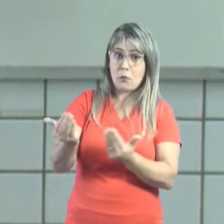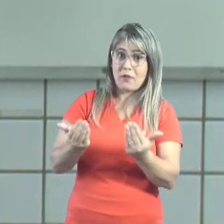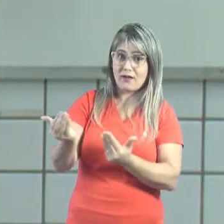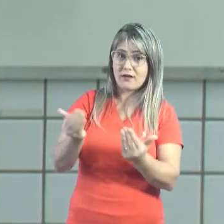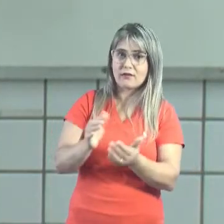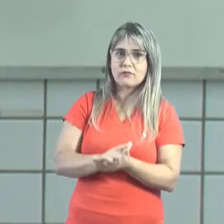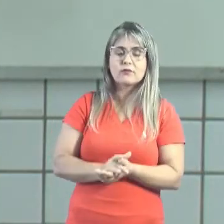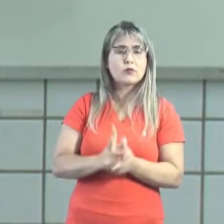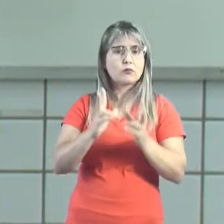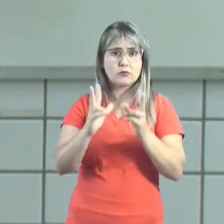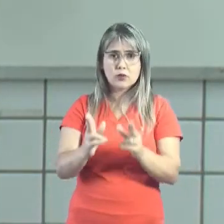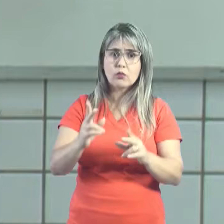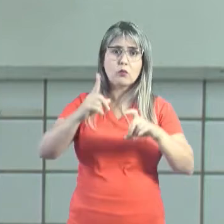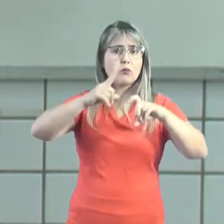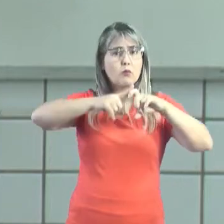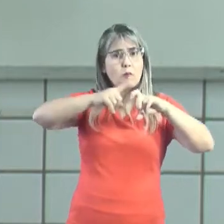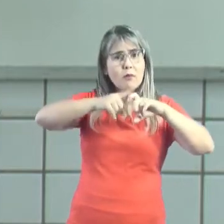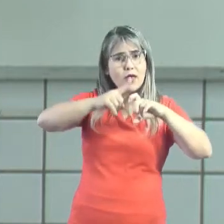usa equipamento chamado de